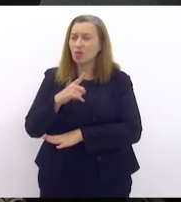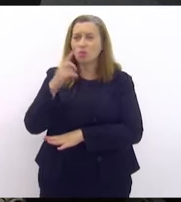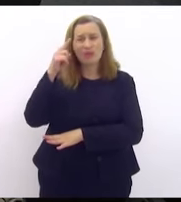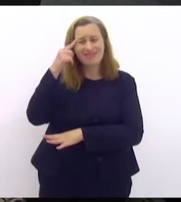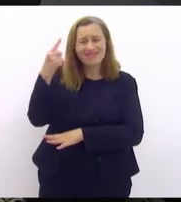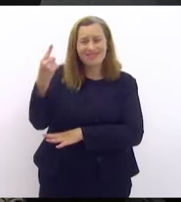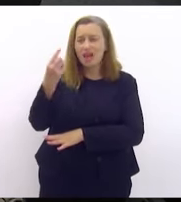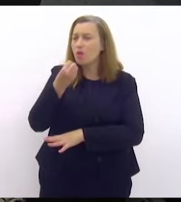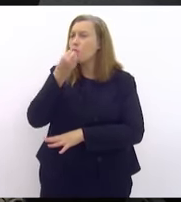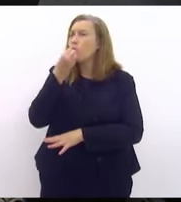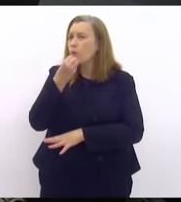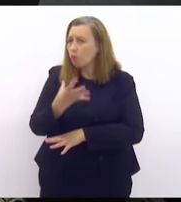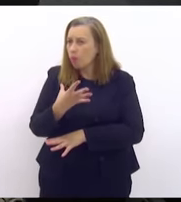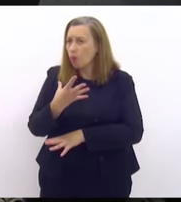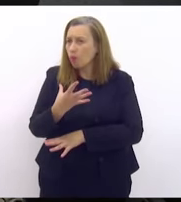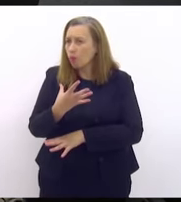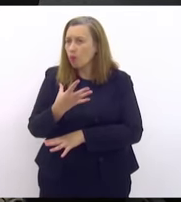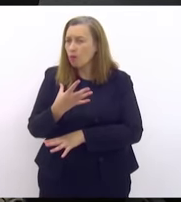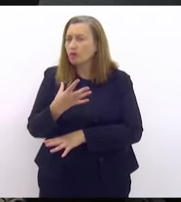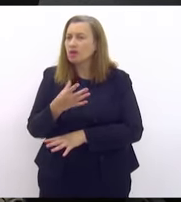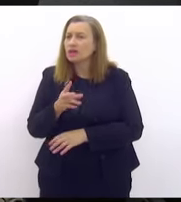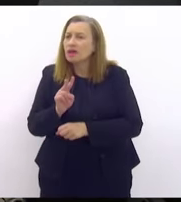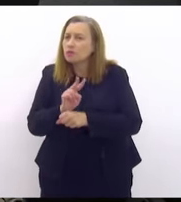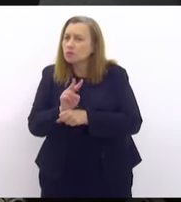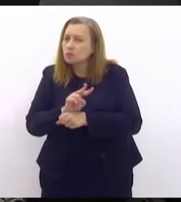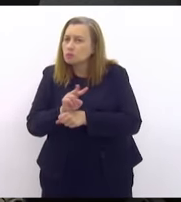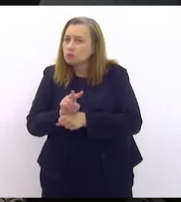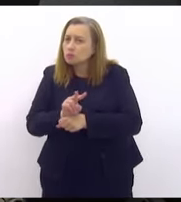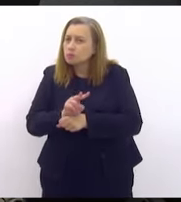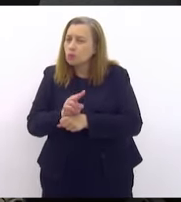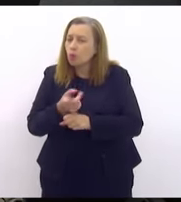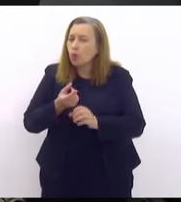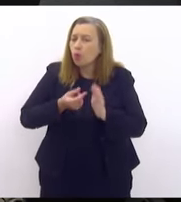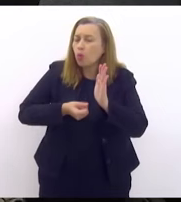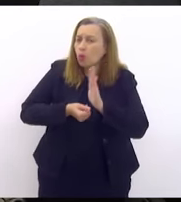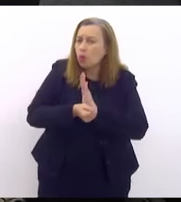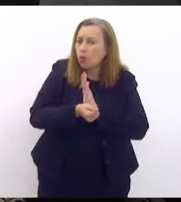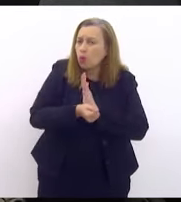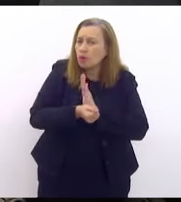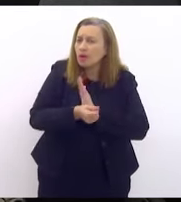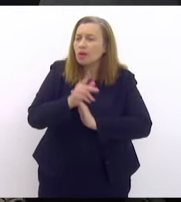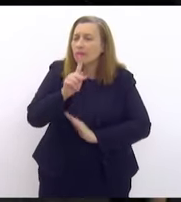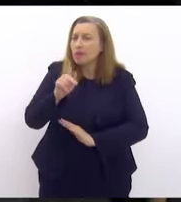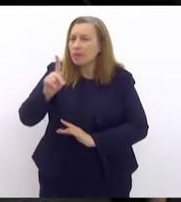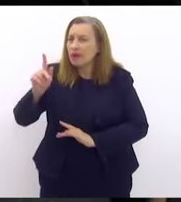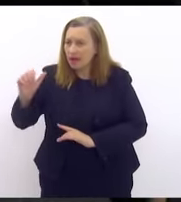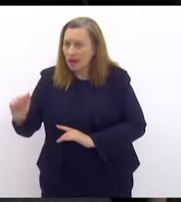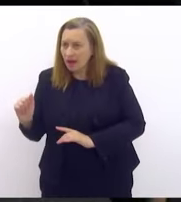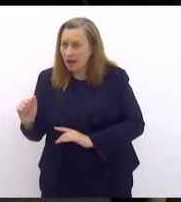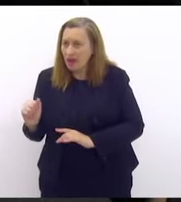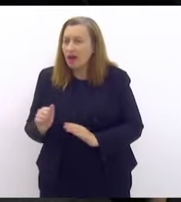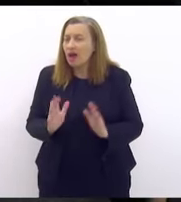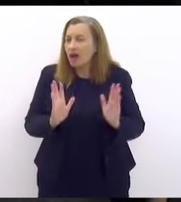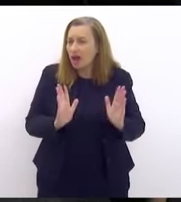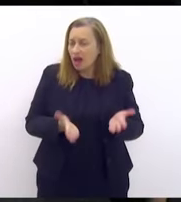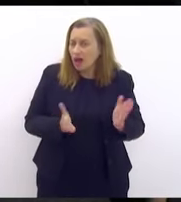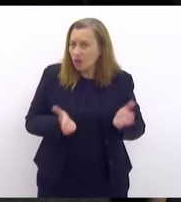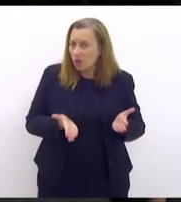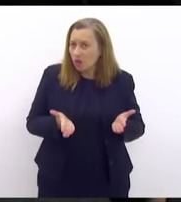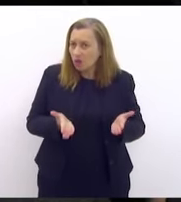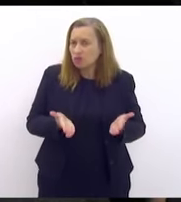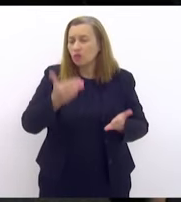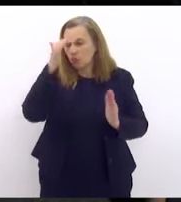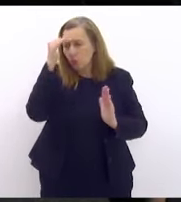ideia ao tentar monitorar se os investimentos previstos no PPA atual, ainda vigente,